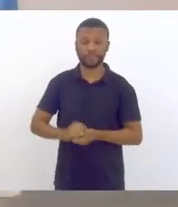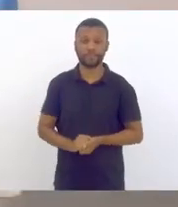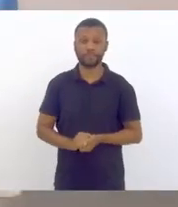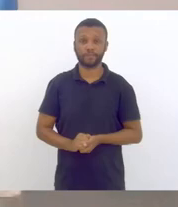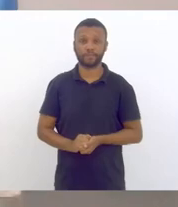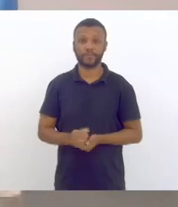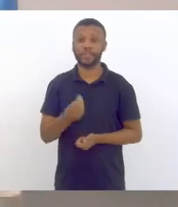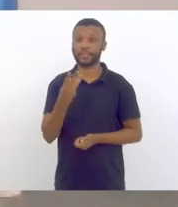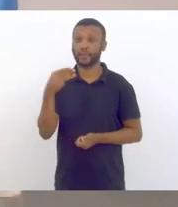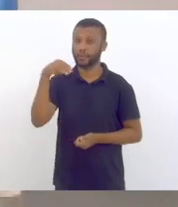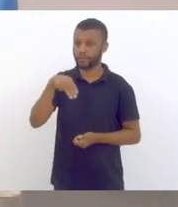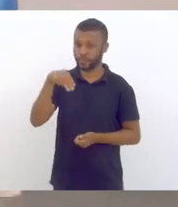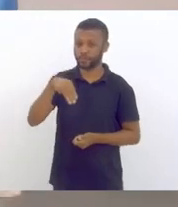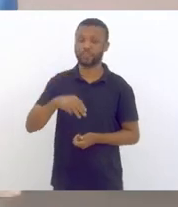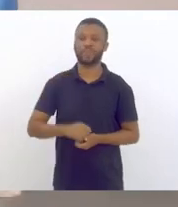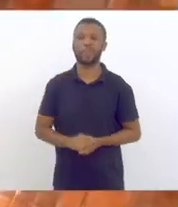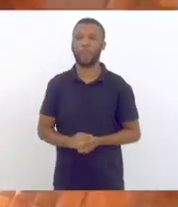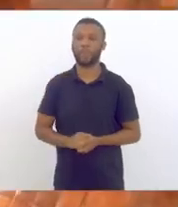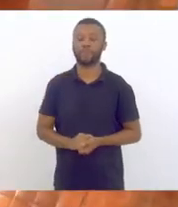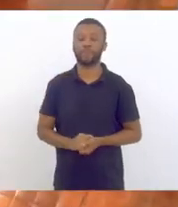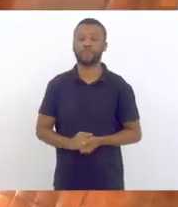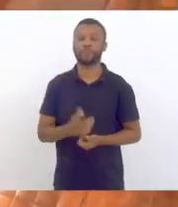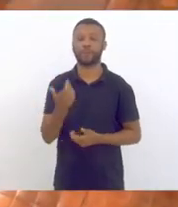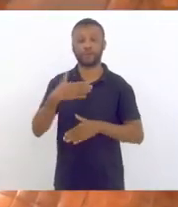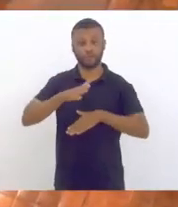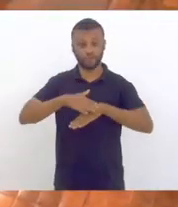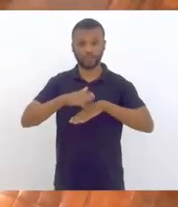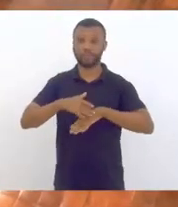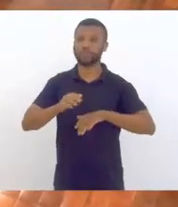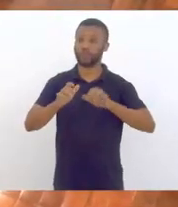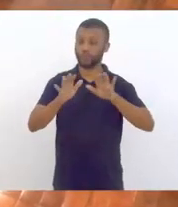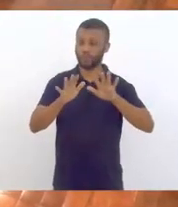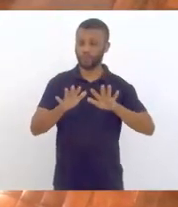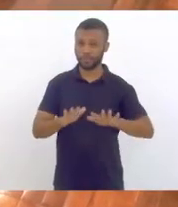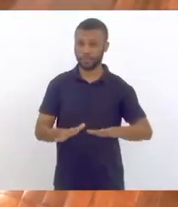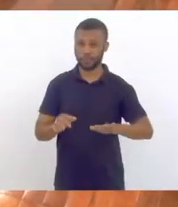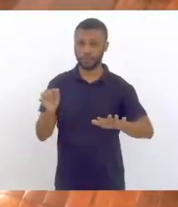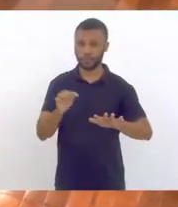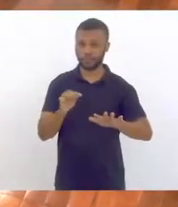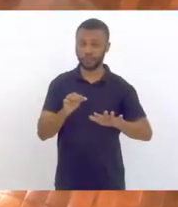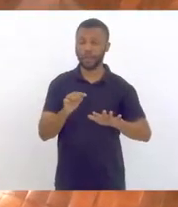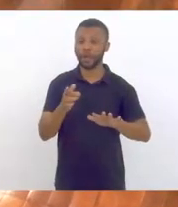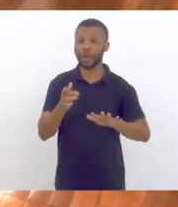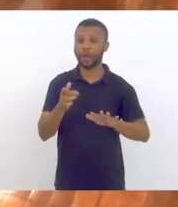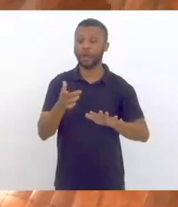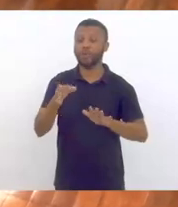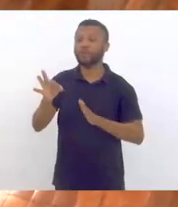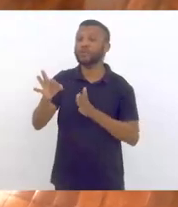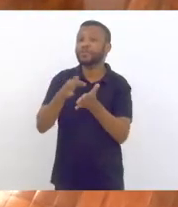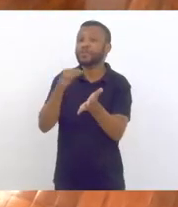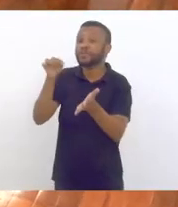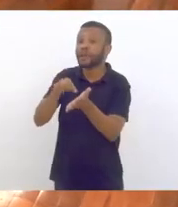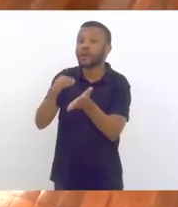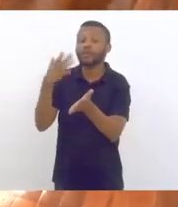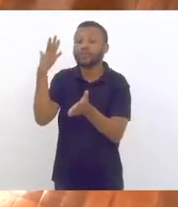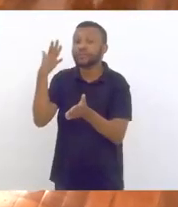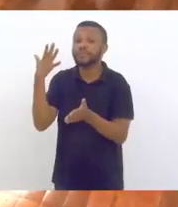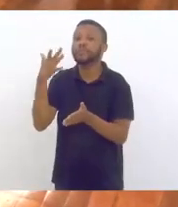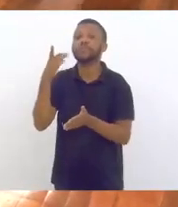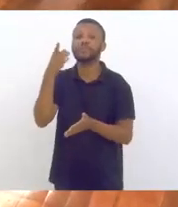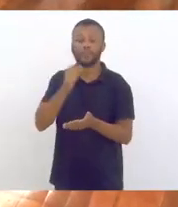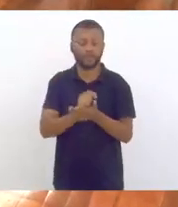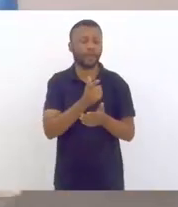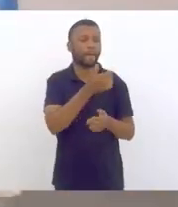minutos eu vou escrever os deputados senhor presidente então então